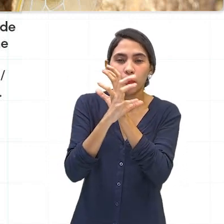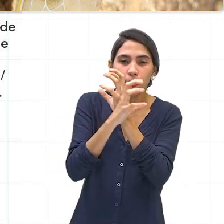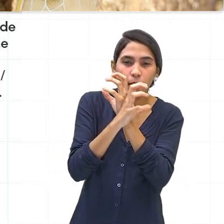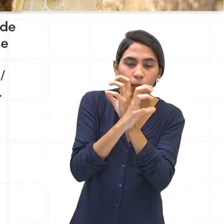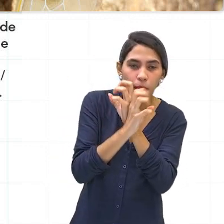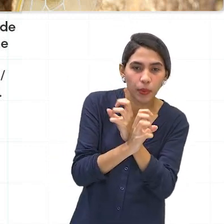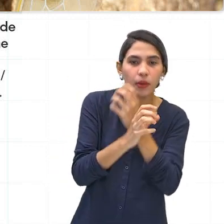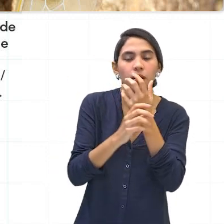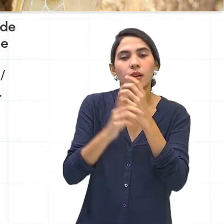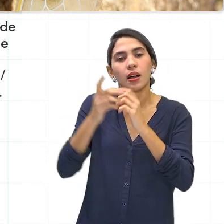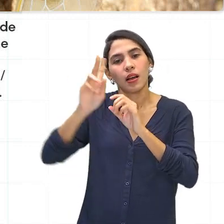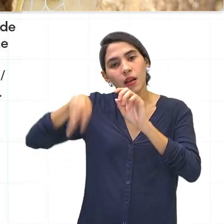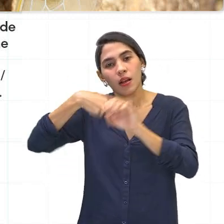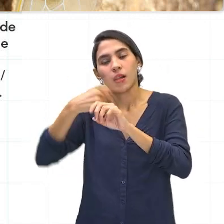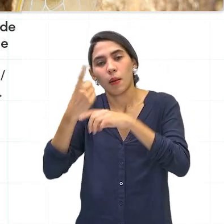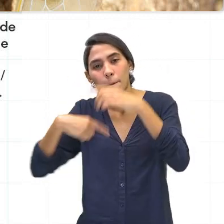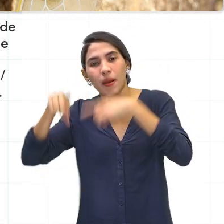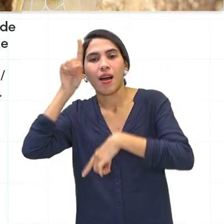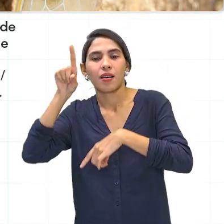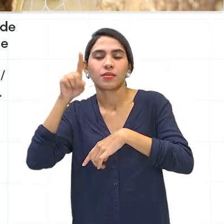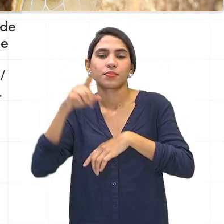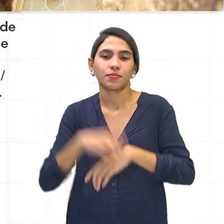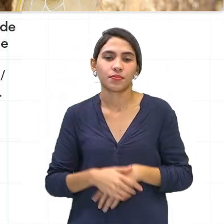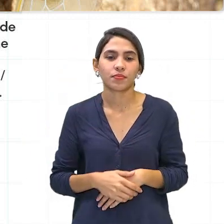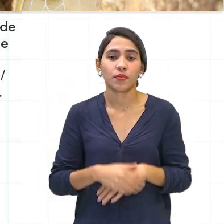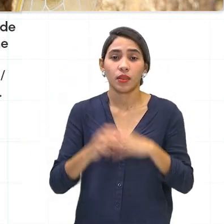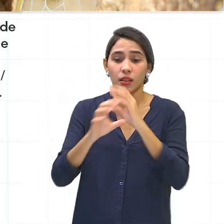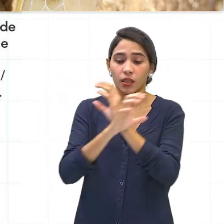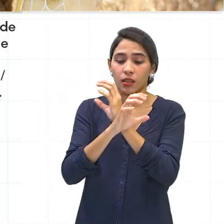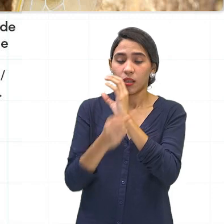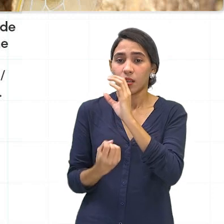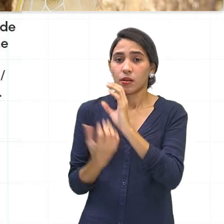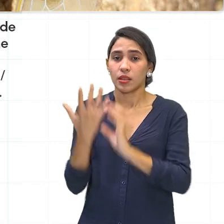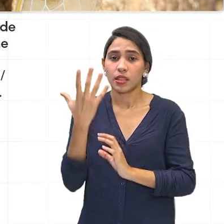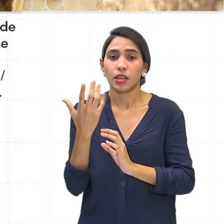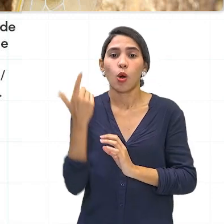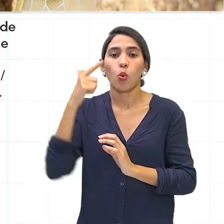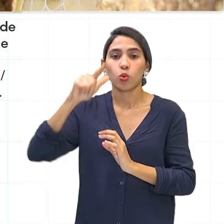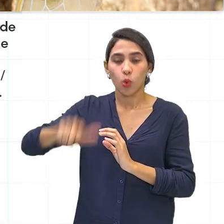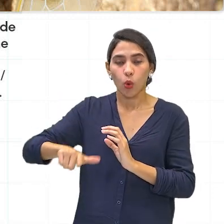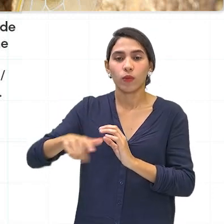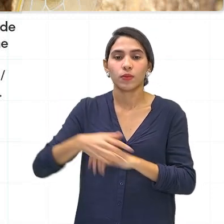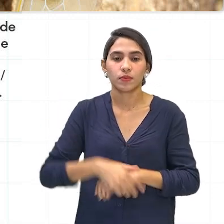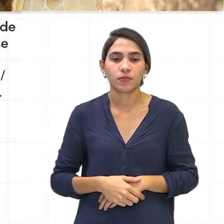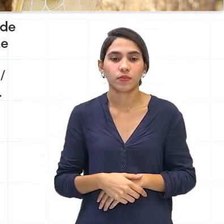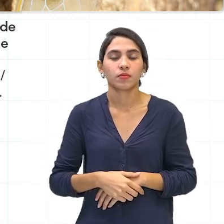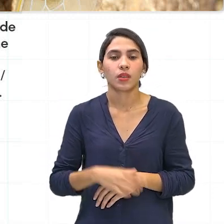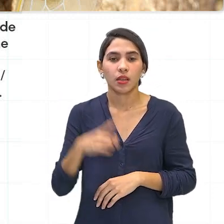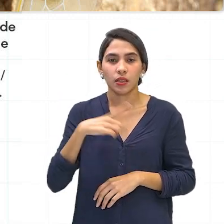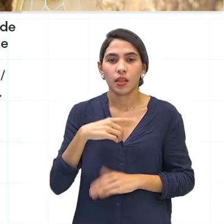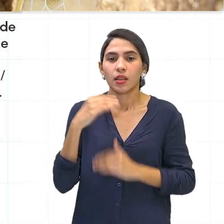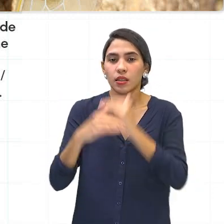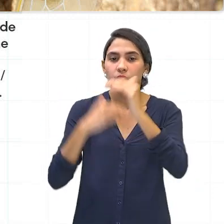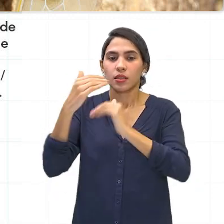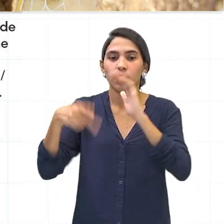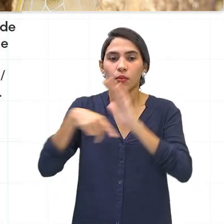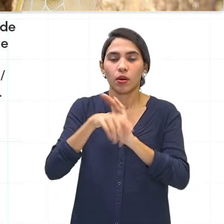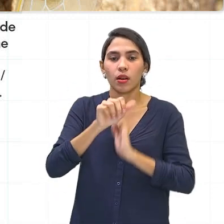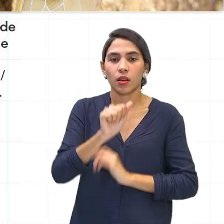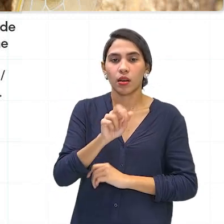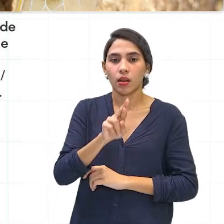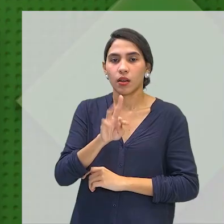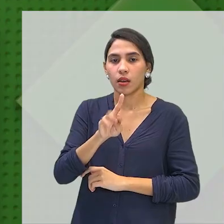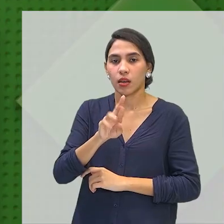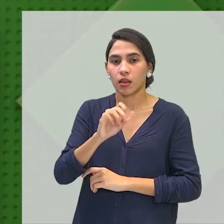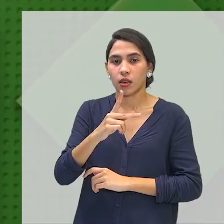ela vai desenvolvendo ali um novo exoesqueleto. Então dessa forma se dá ali o desenvolvimento de alguns animais, no caso dos artrópodes, por